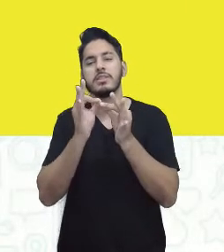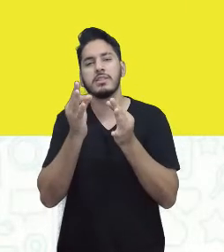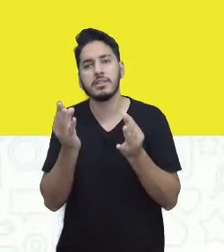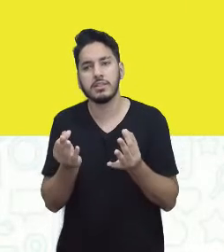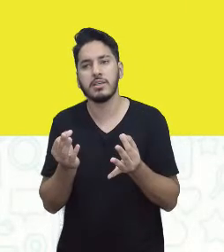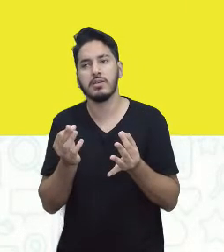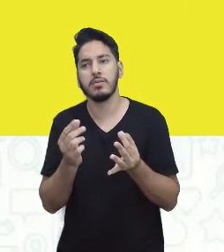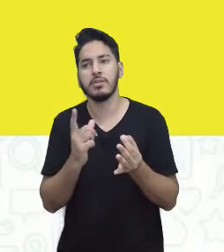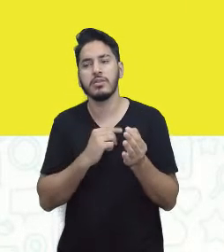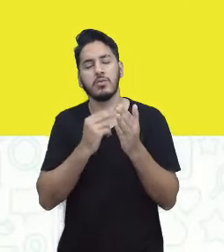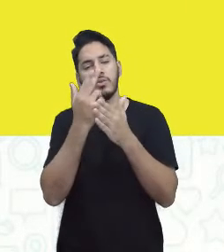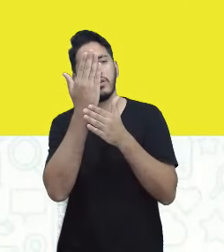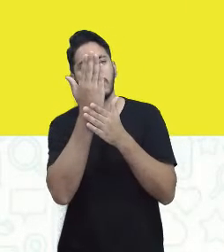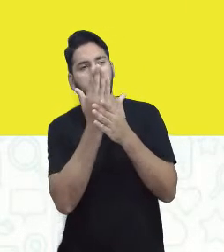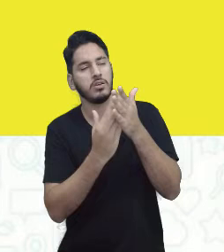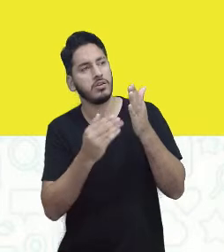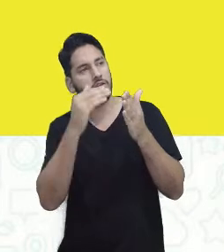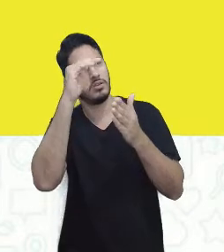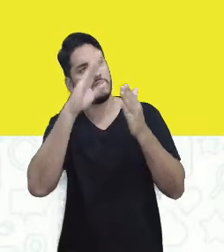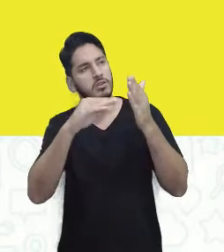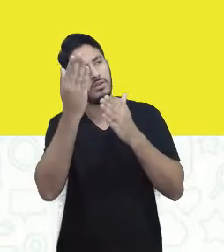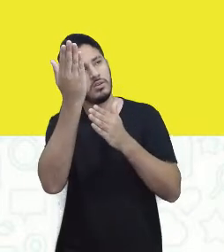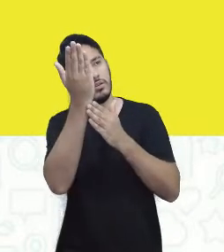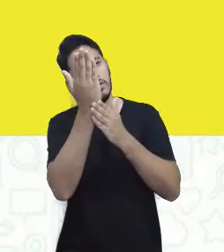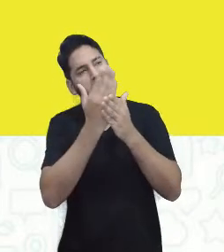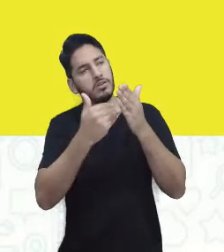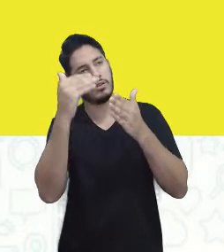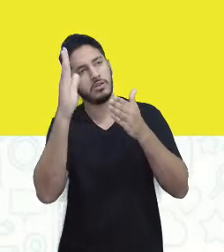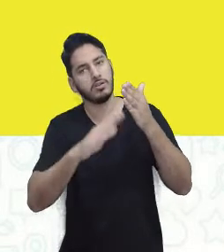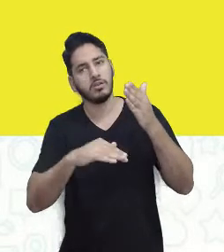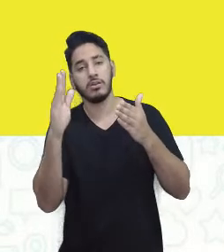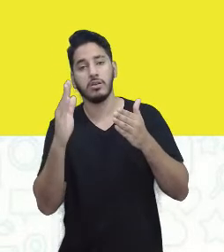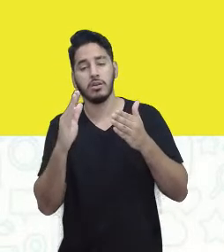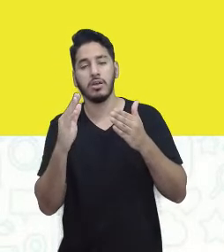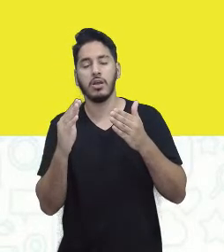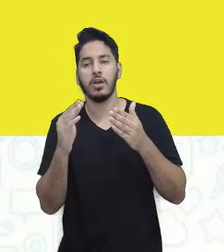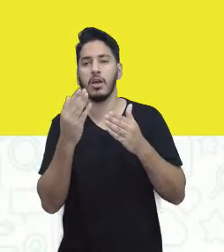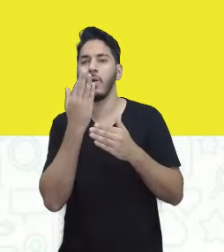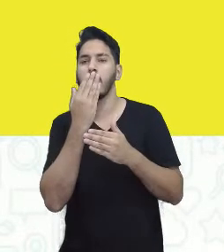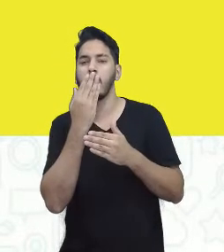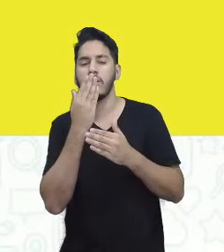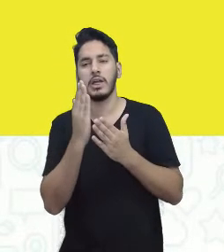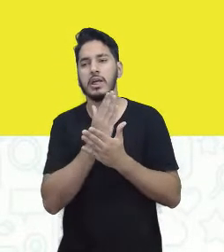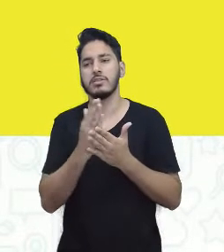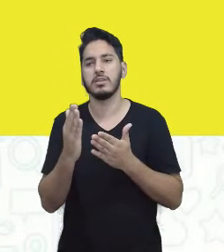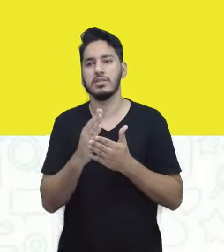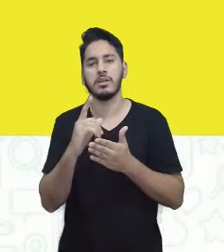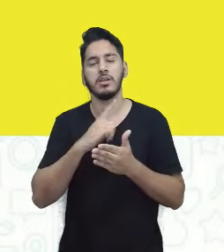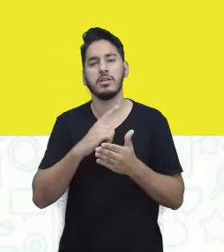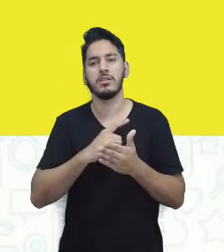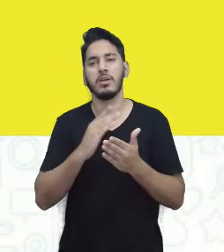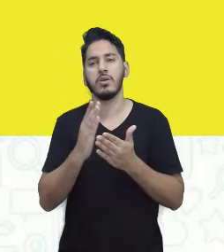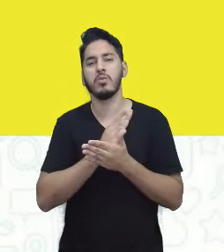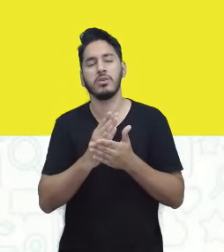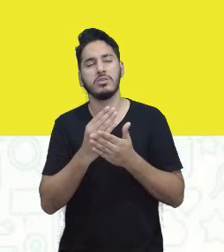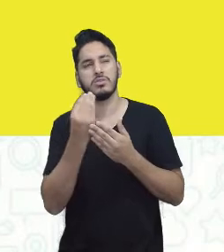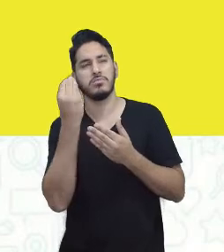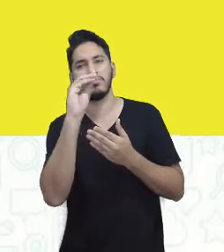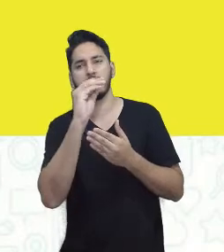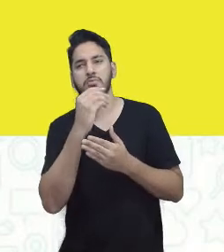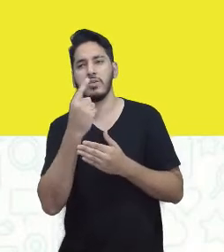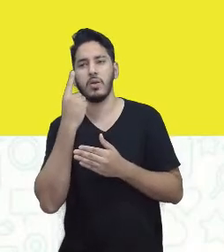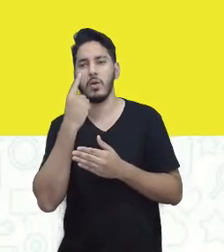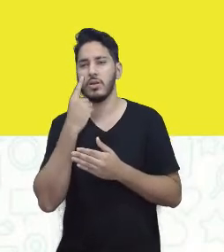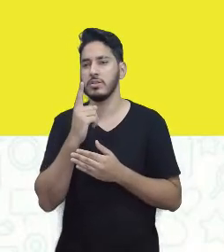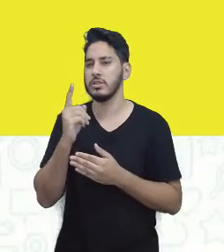né? Ele tem um traço muito simples, né? Cores, às vezes até monocromático mesmo, como é o caso